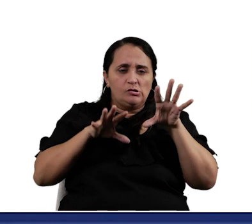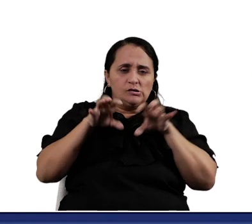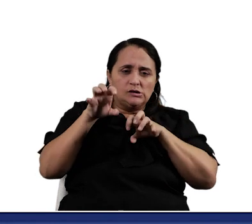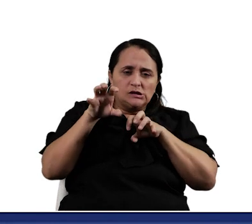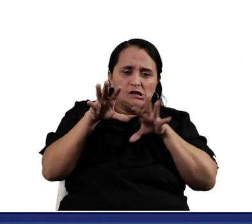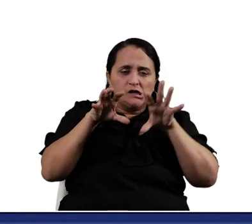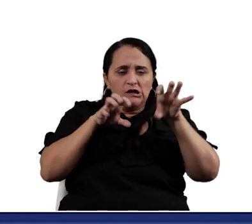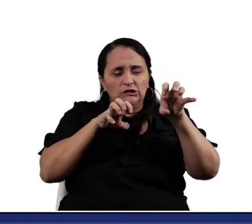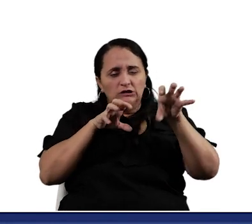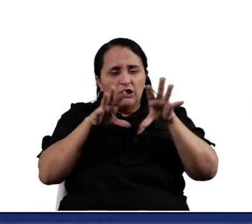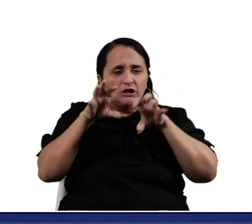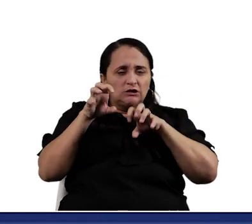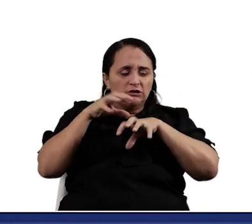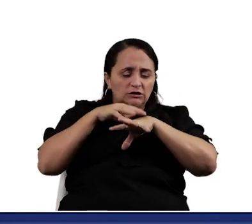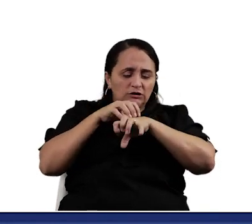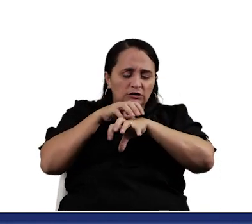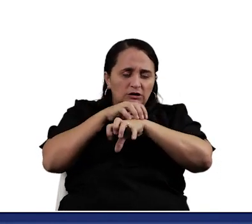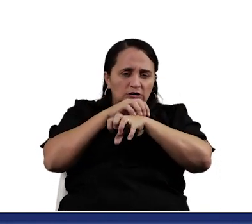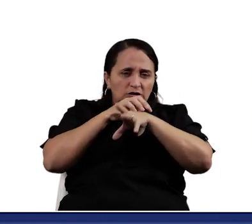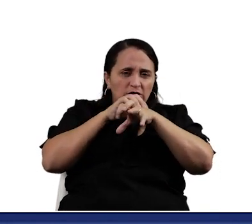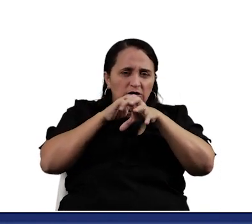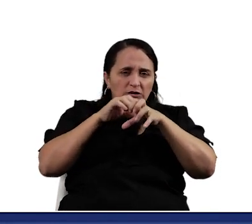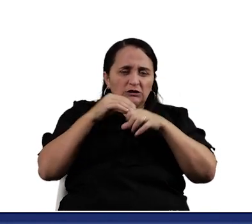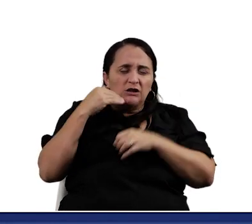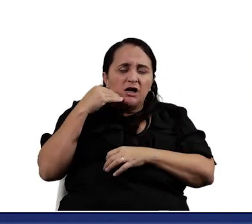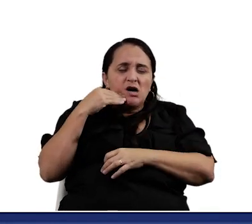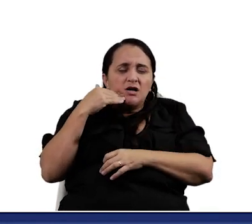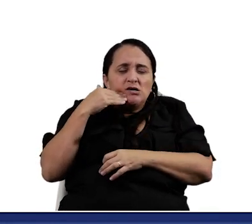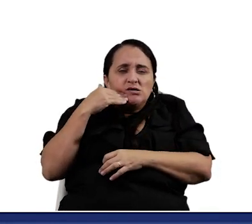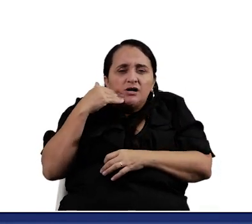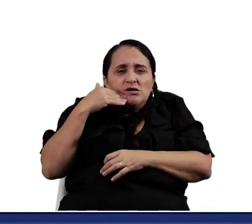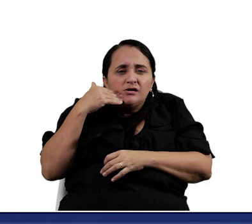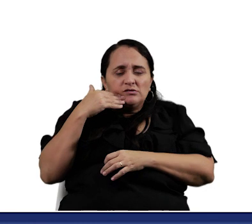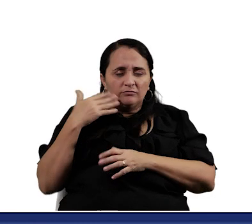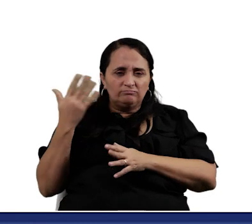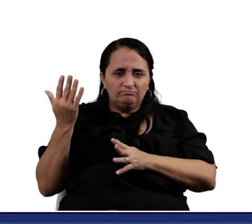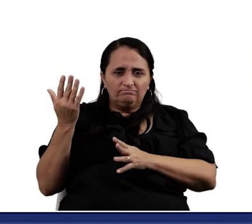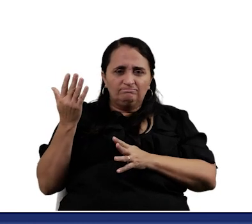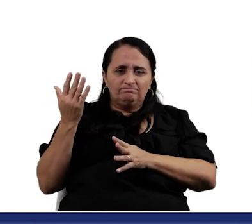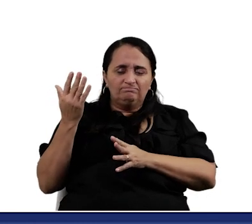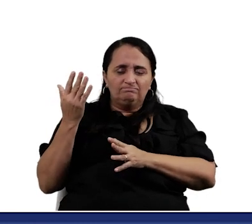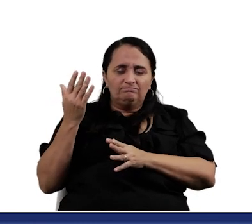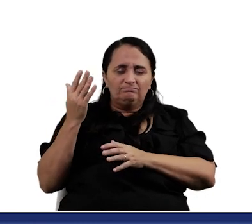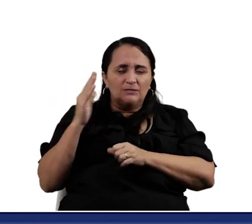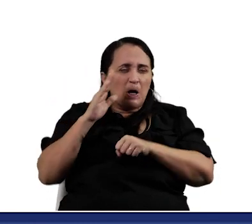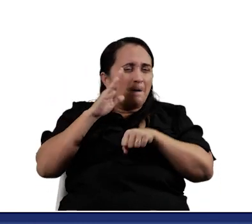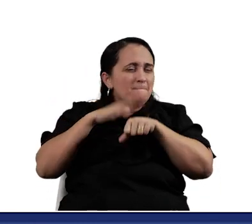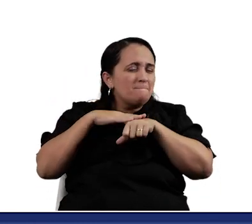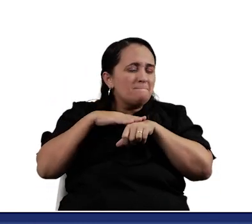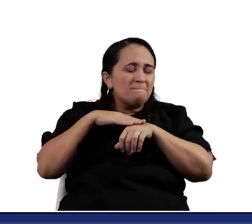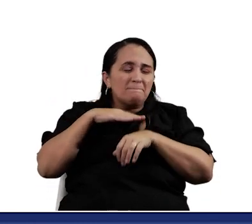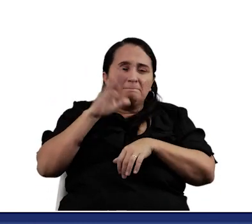amassado, cheio de caroços, o que restou do maior tombo